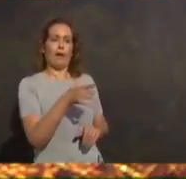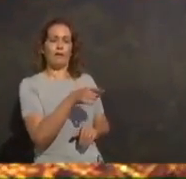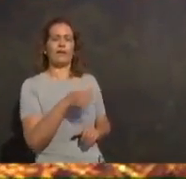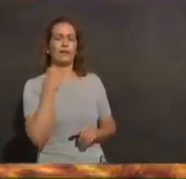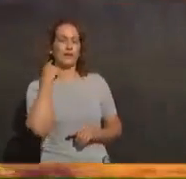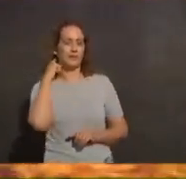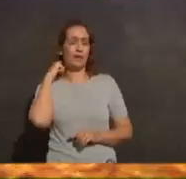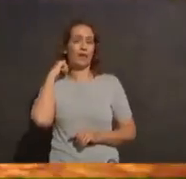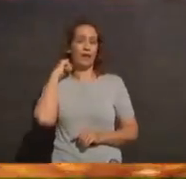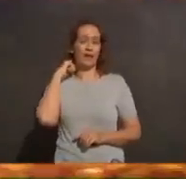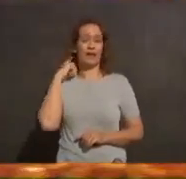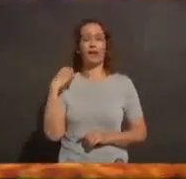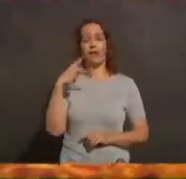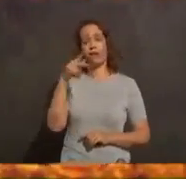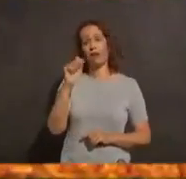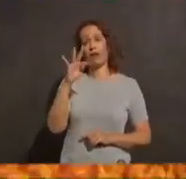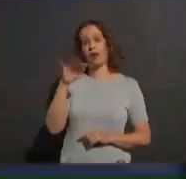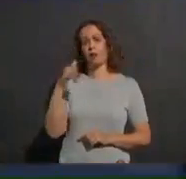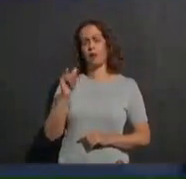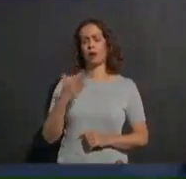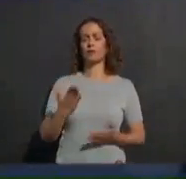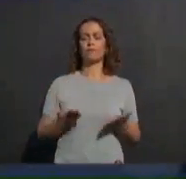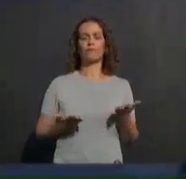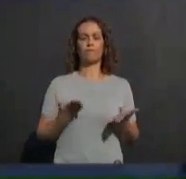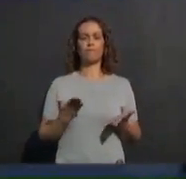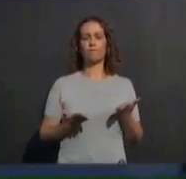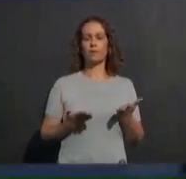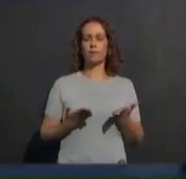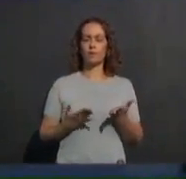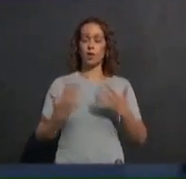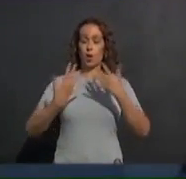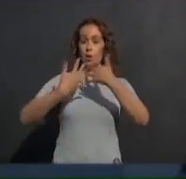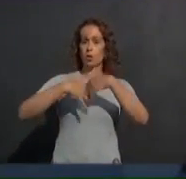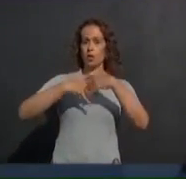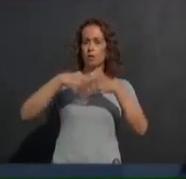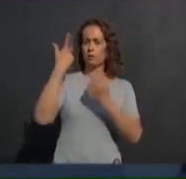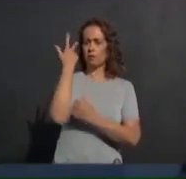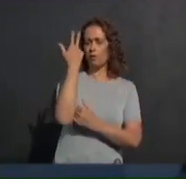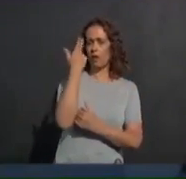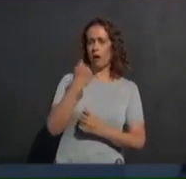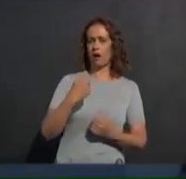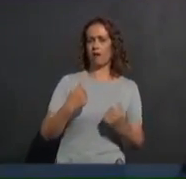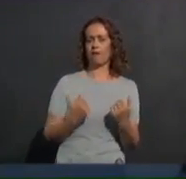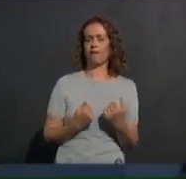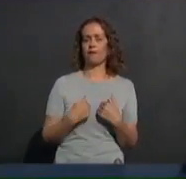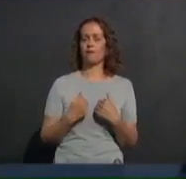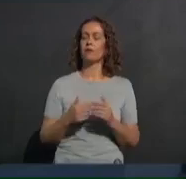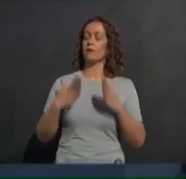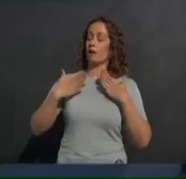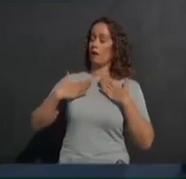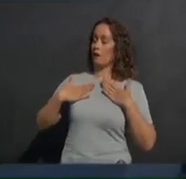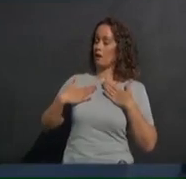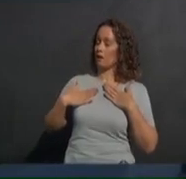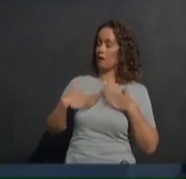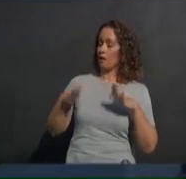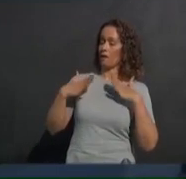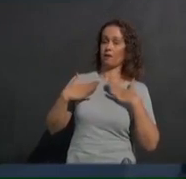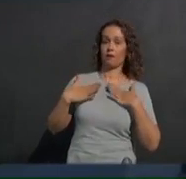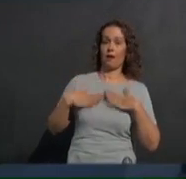Aí a Paty fica doida, porque a Paty tem equilíbrio, a Paty nasceu com o cérebro normal. Eu fico assim, calma, eu estou vendo